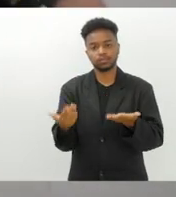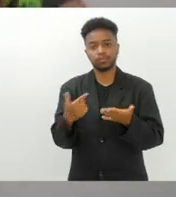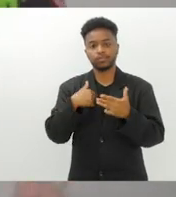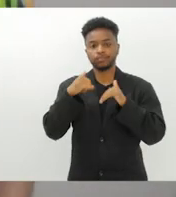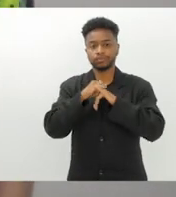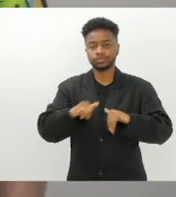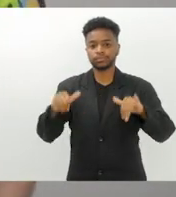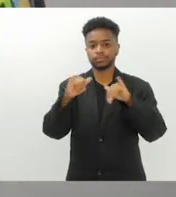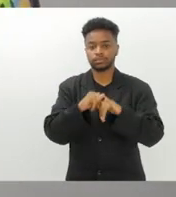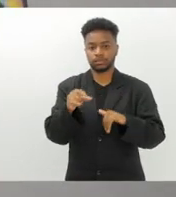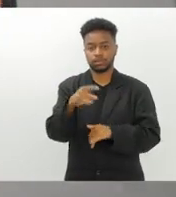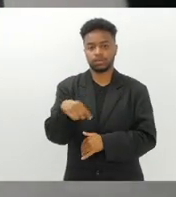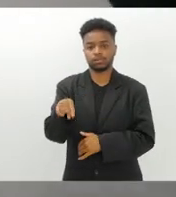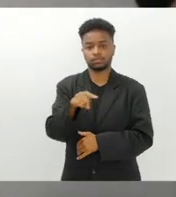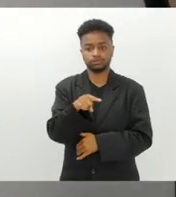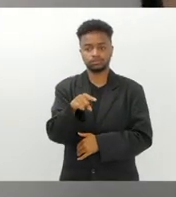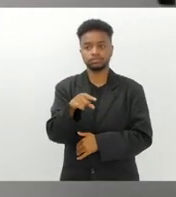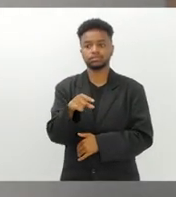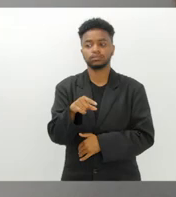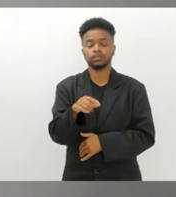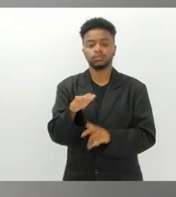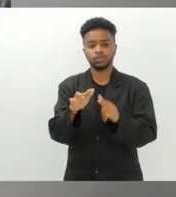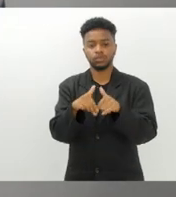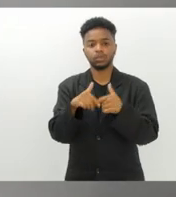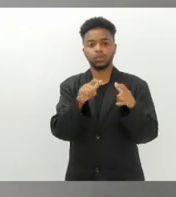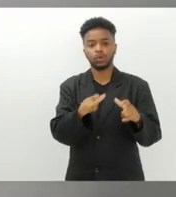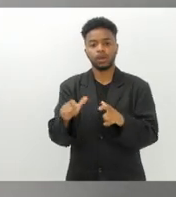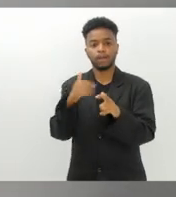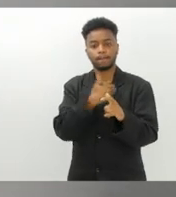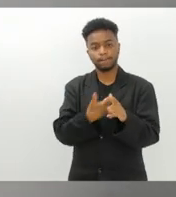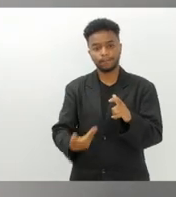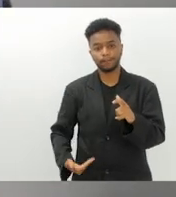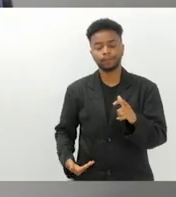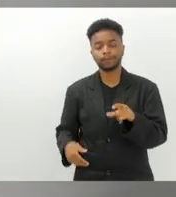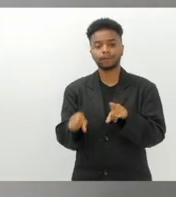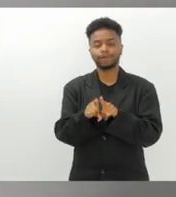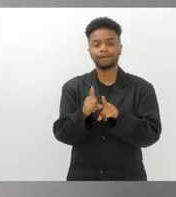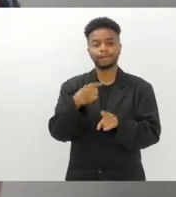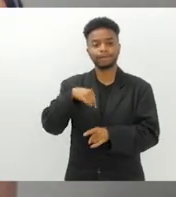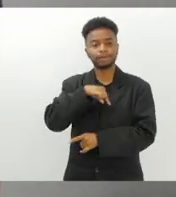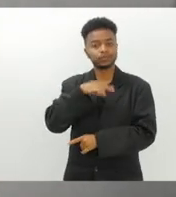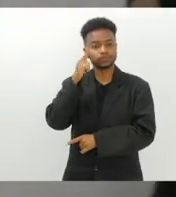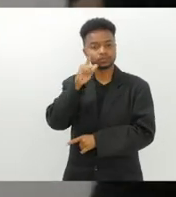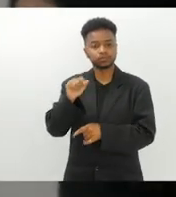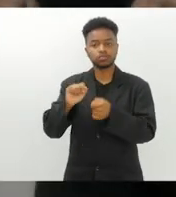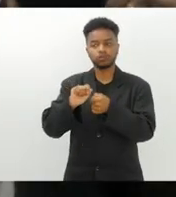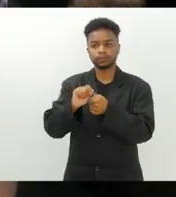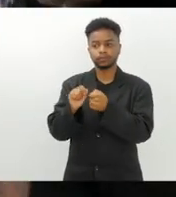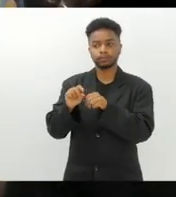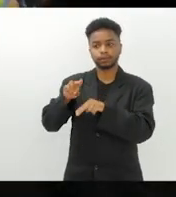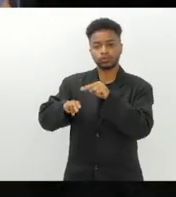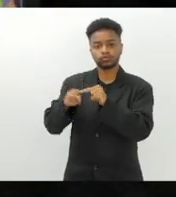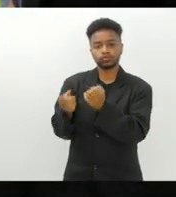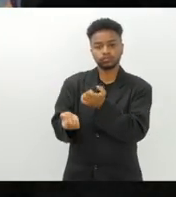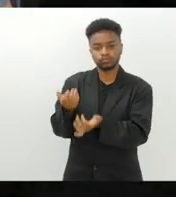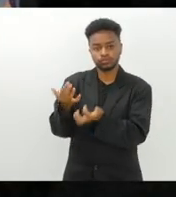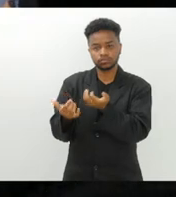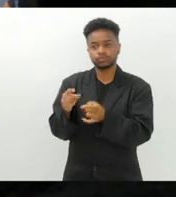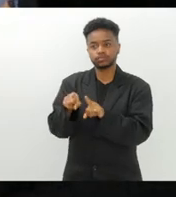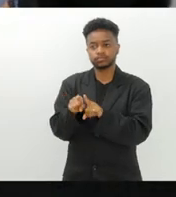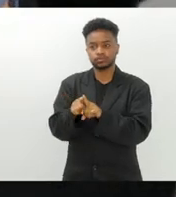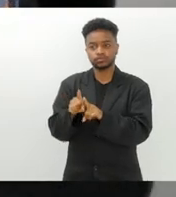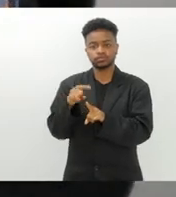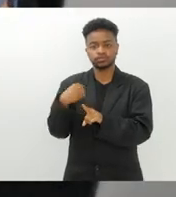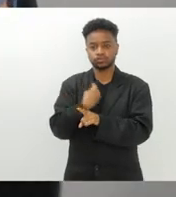reivindicação pelos lugares públicos em que a gente possa exercer nossas fogueiras, a nossa fé, né, apoiar os